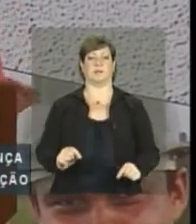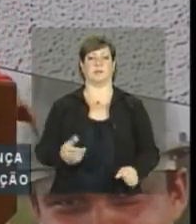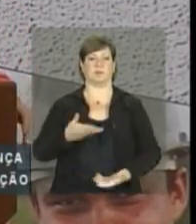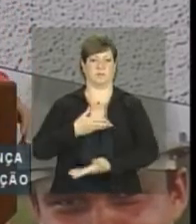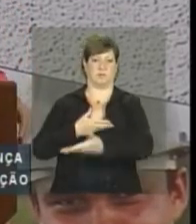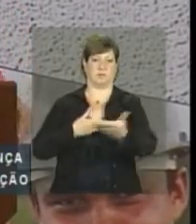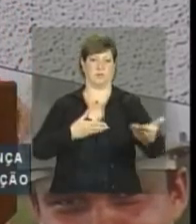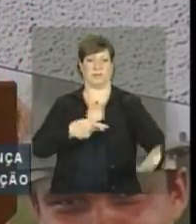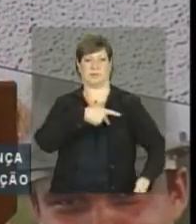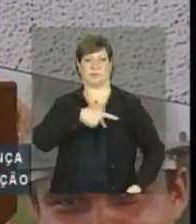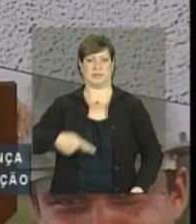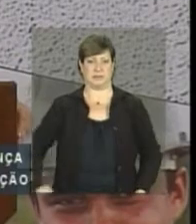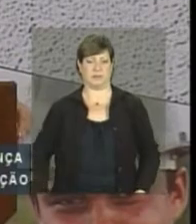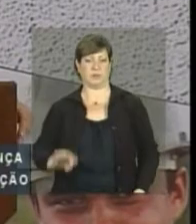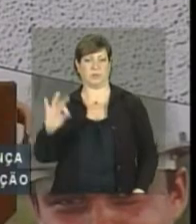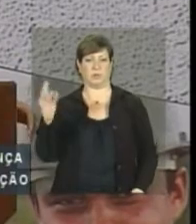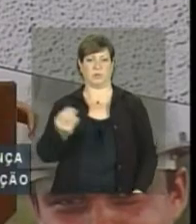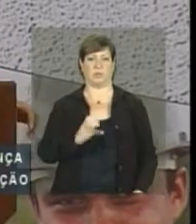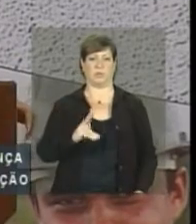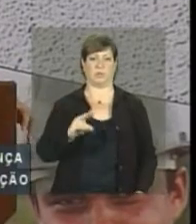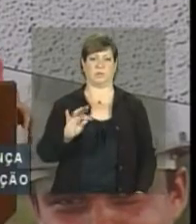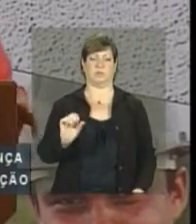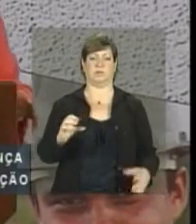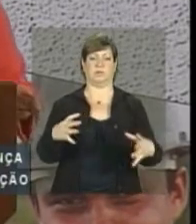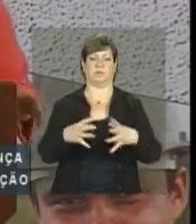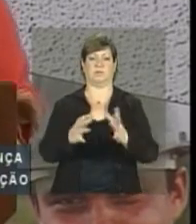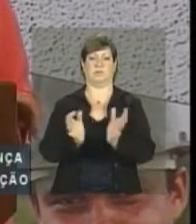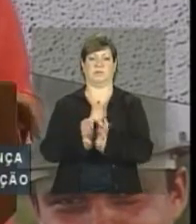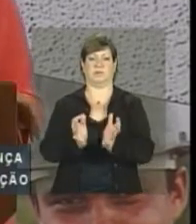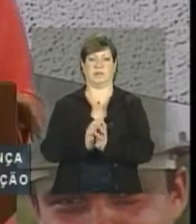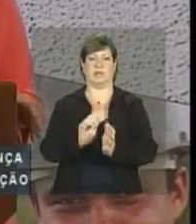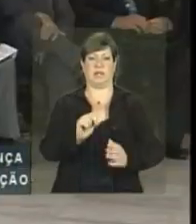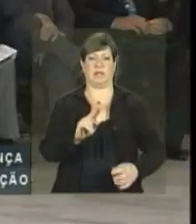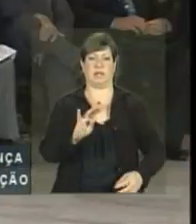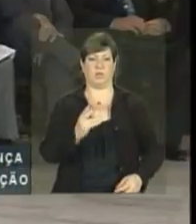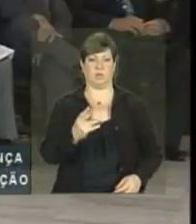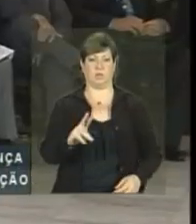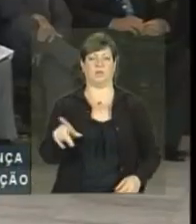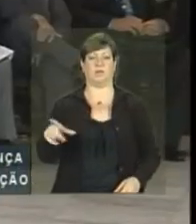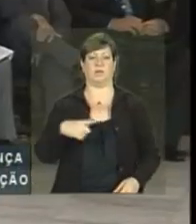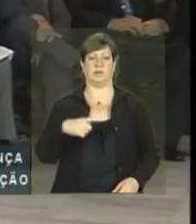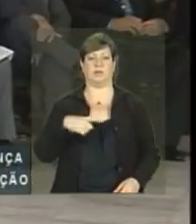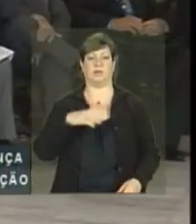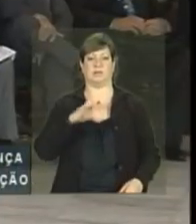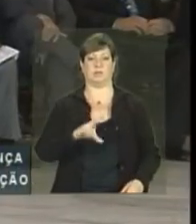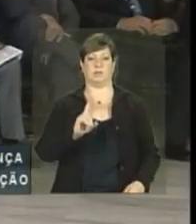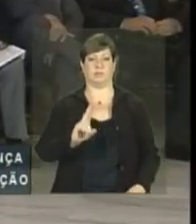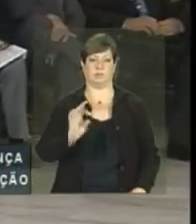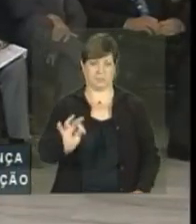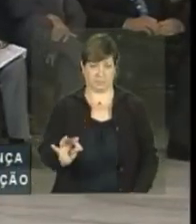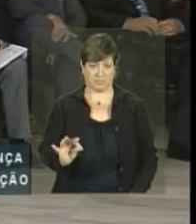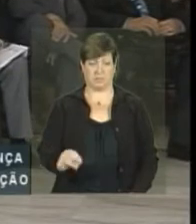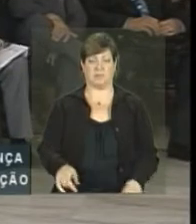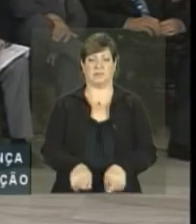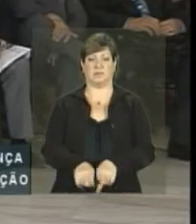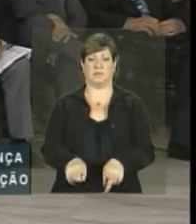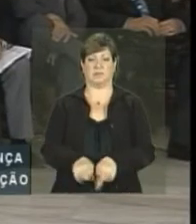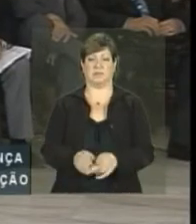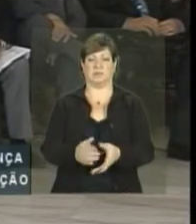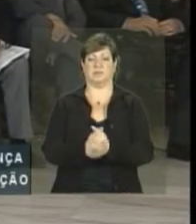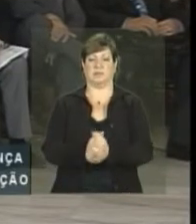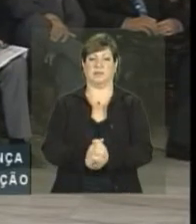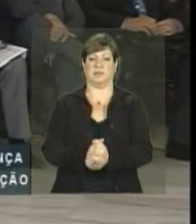centrais sindicais, o Arthur Henrique da Silva Santos, da Central Única dos Trabalhadores, CUT,